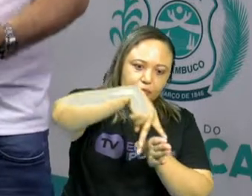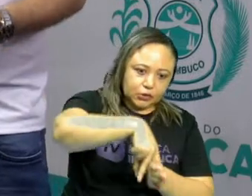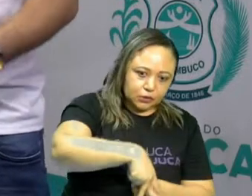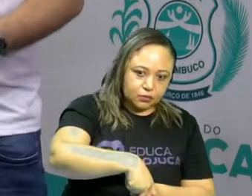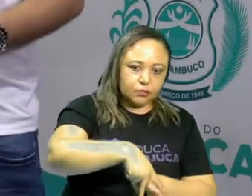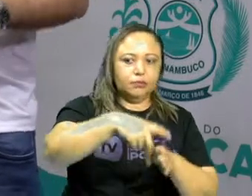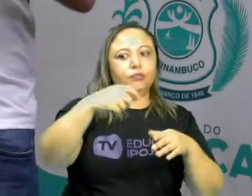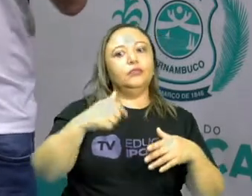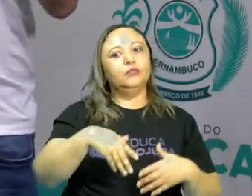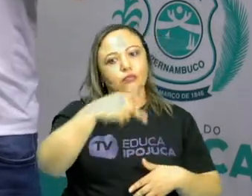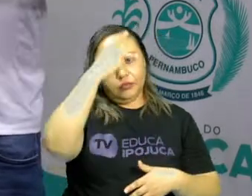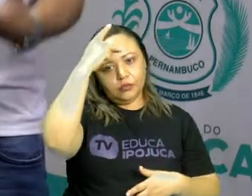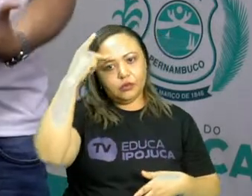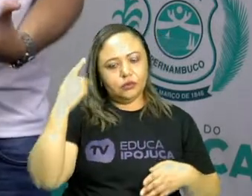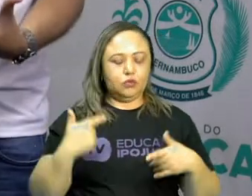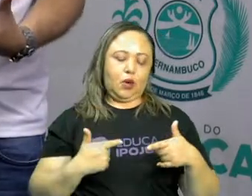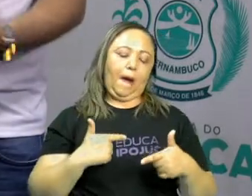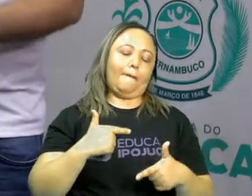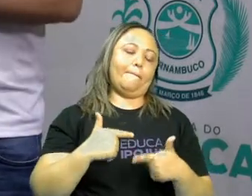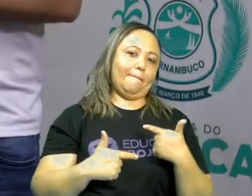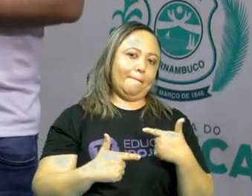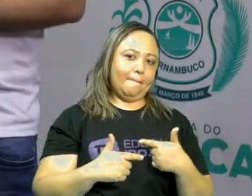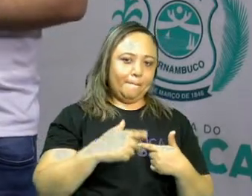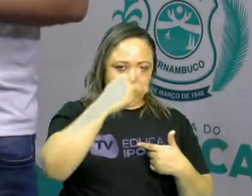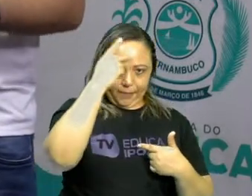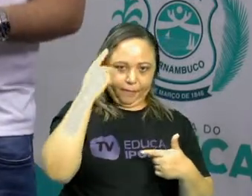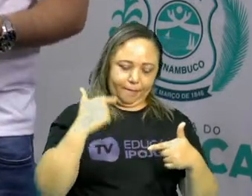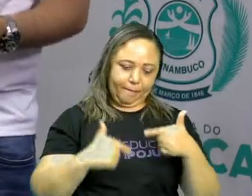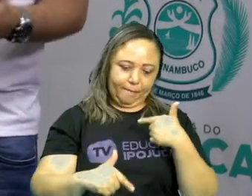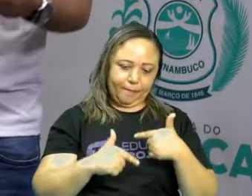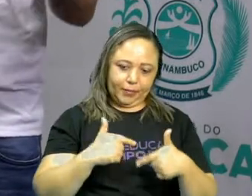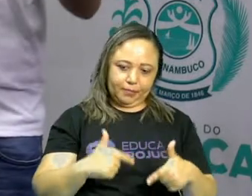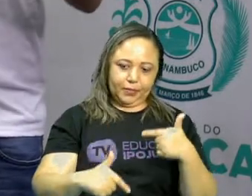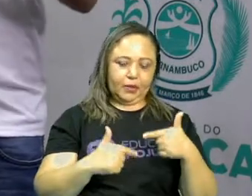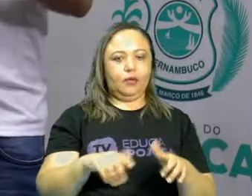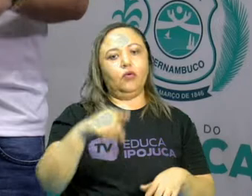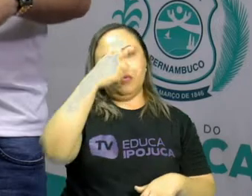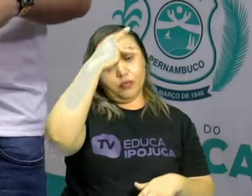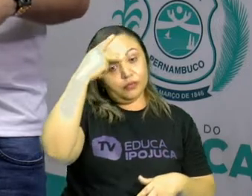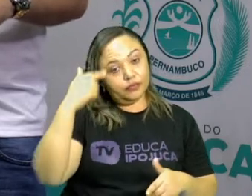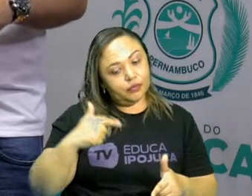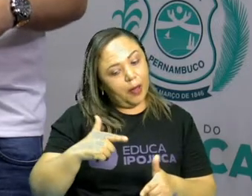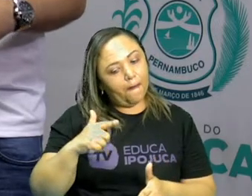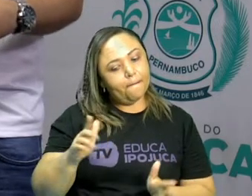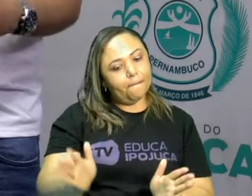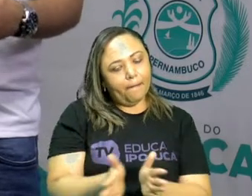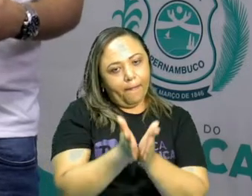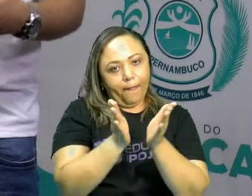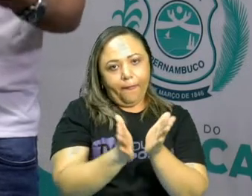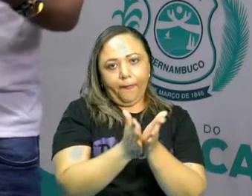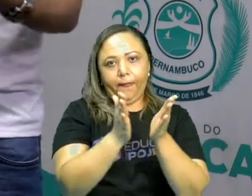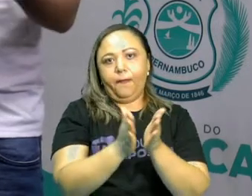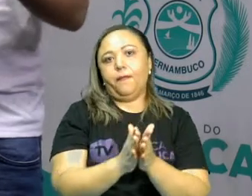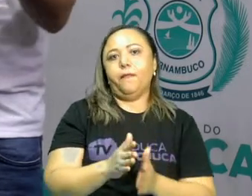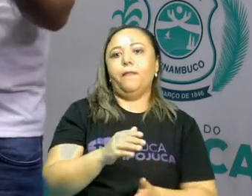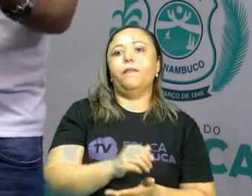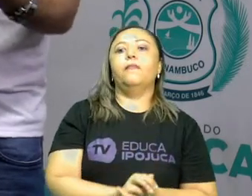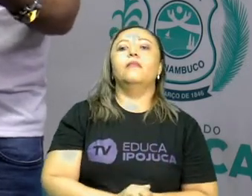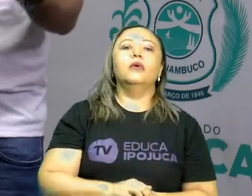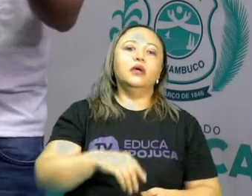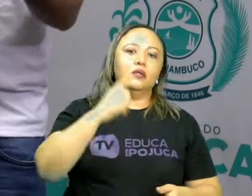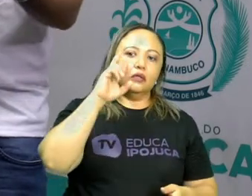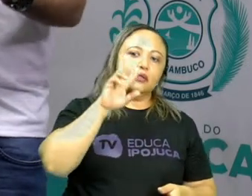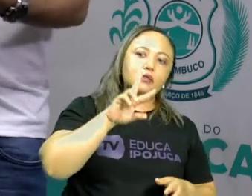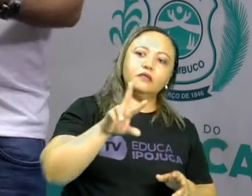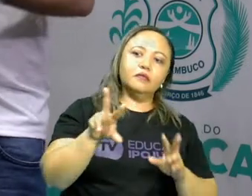tem estado trabalhava para carregar nas costas né a nobreza e o clero então justamente Isso vai ser